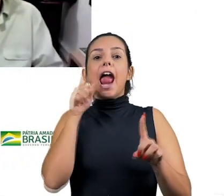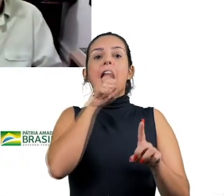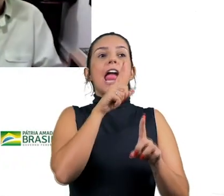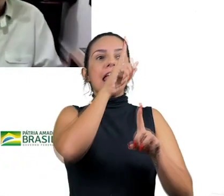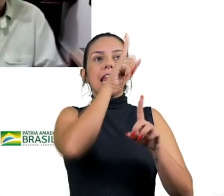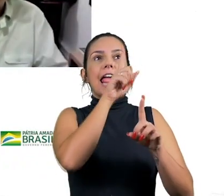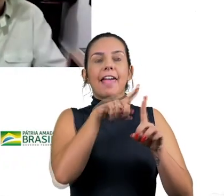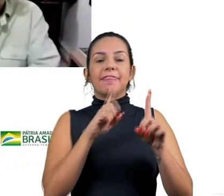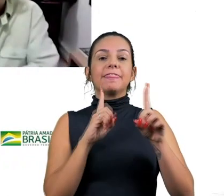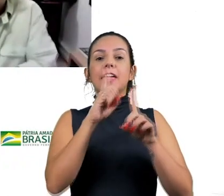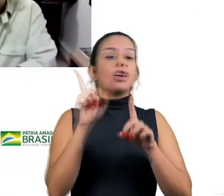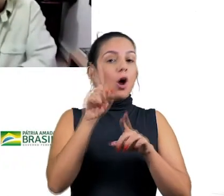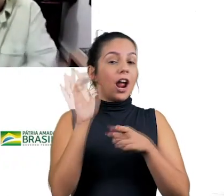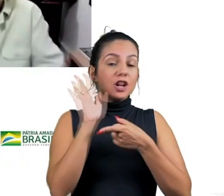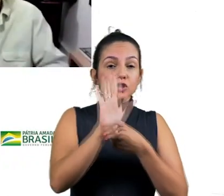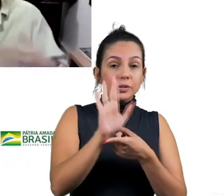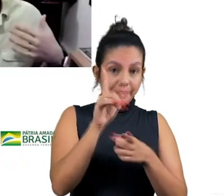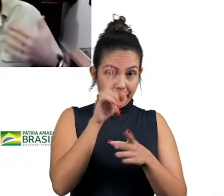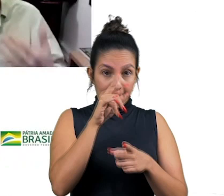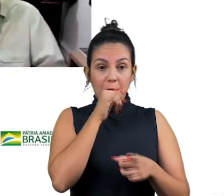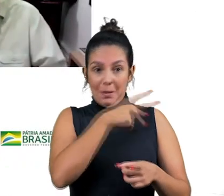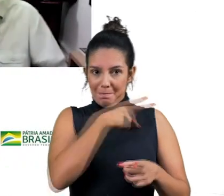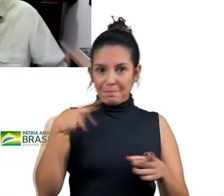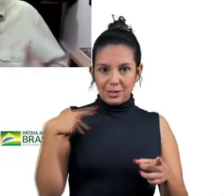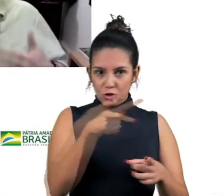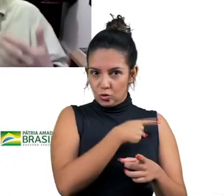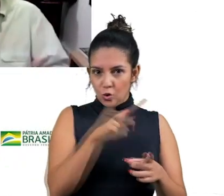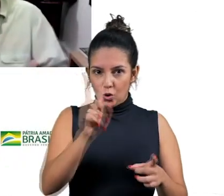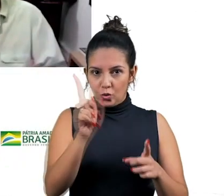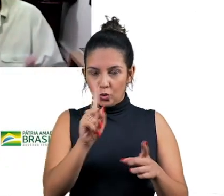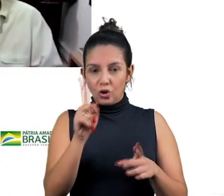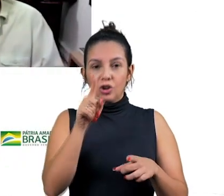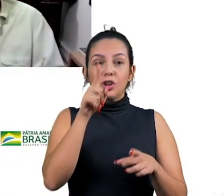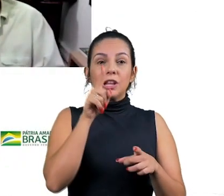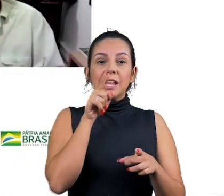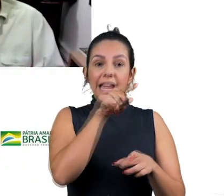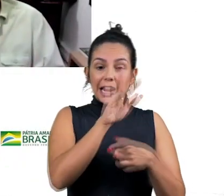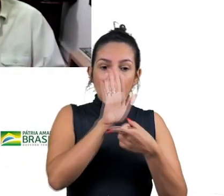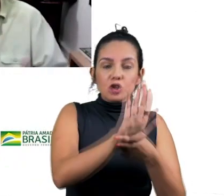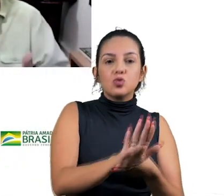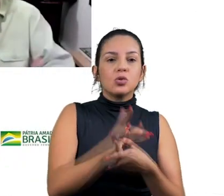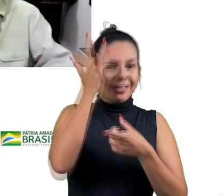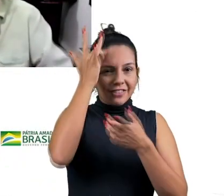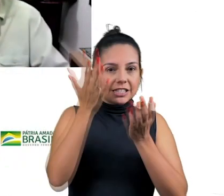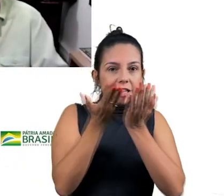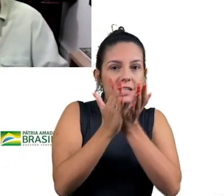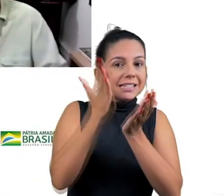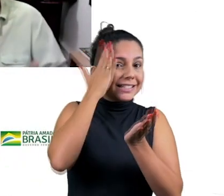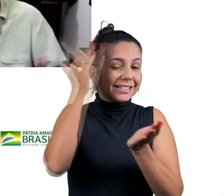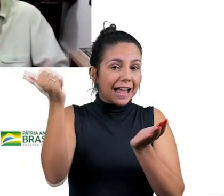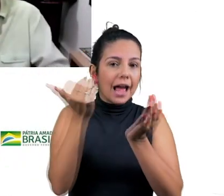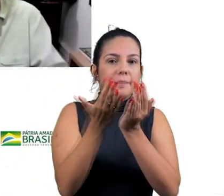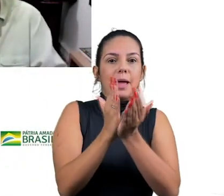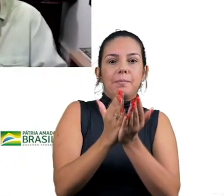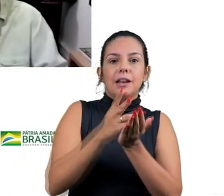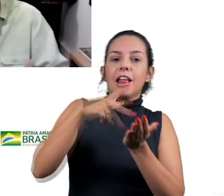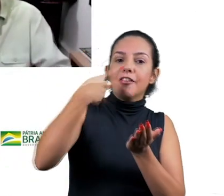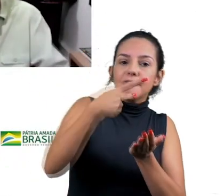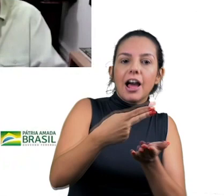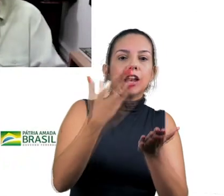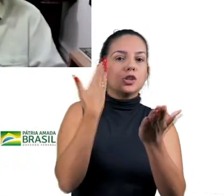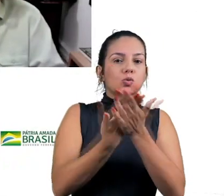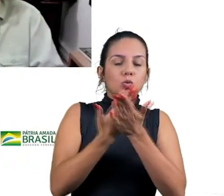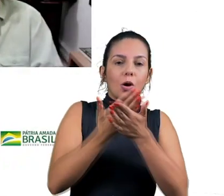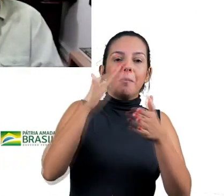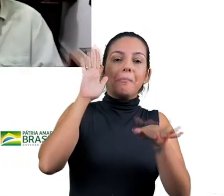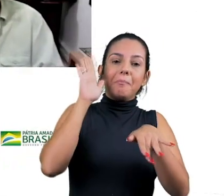um facilitador da conversa em torno da Bíblia e tal. Ele apenas sabe mais a Bíblia, ele né, ele estudou a